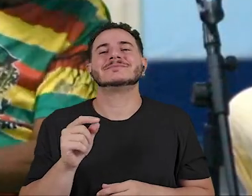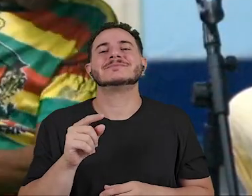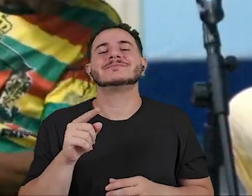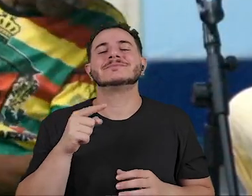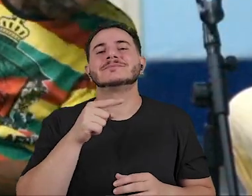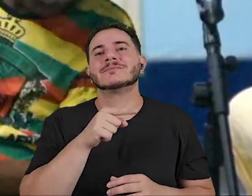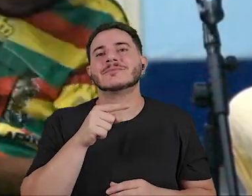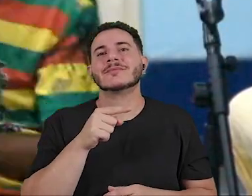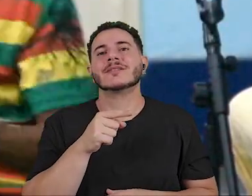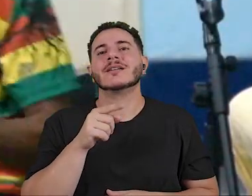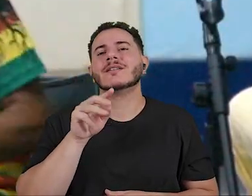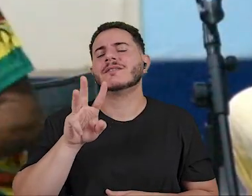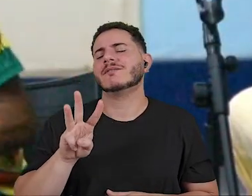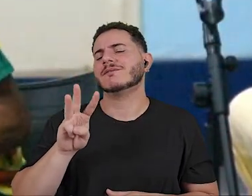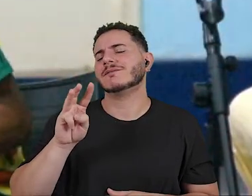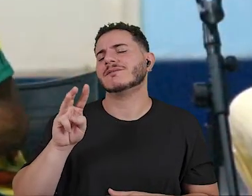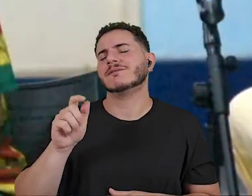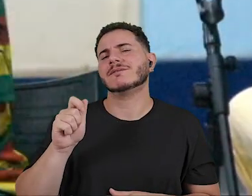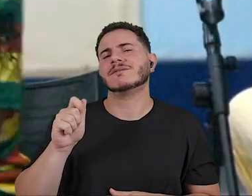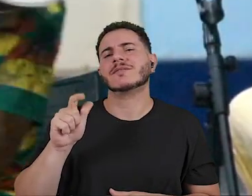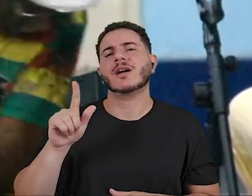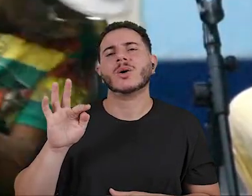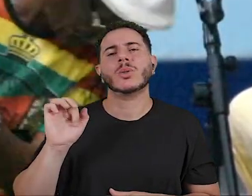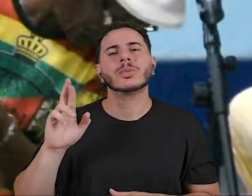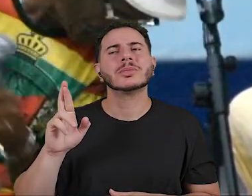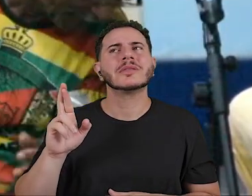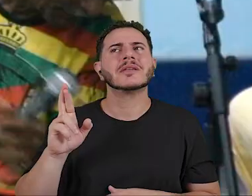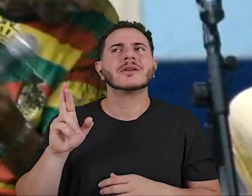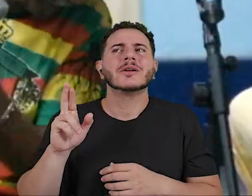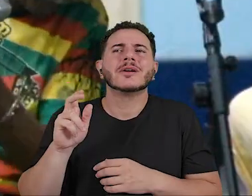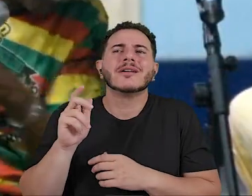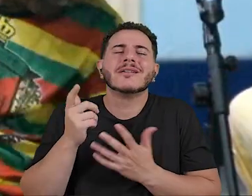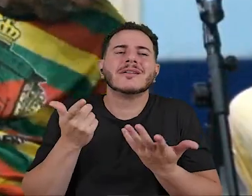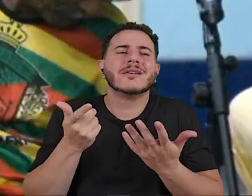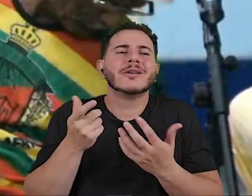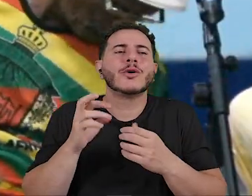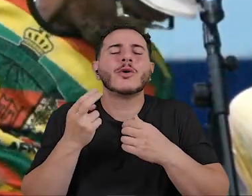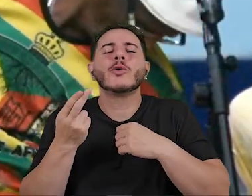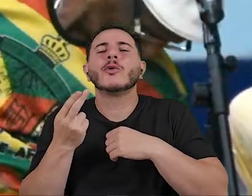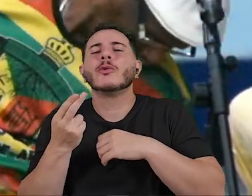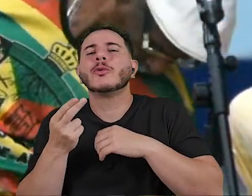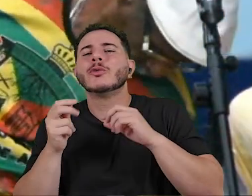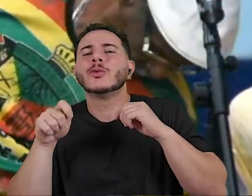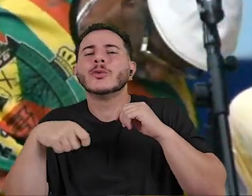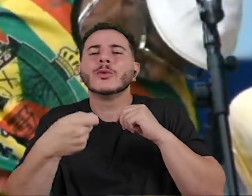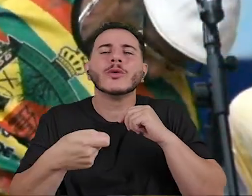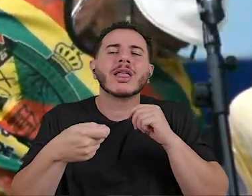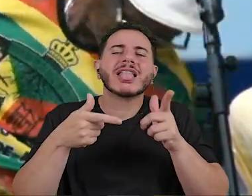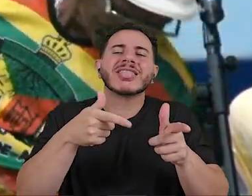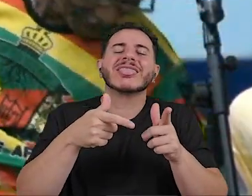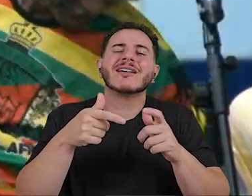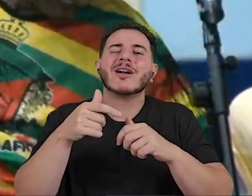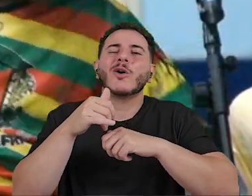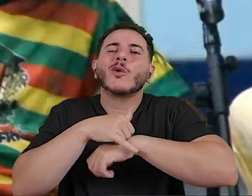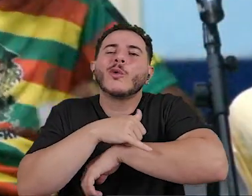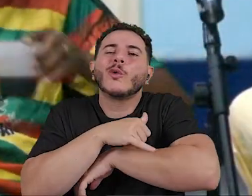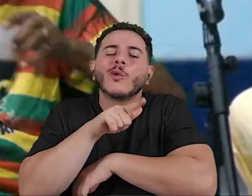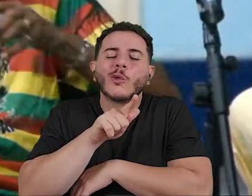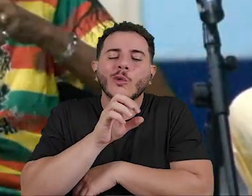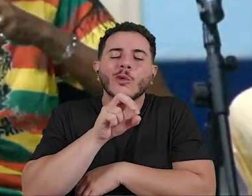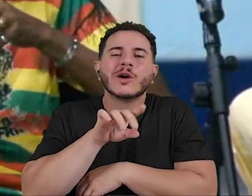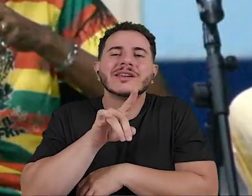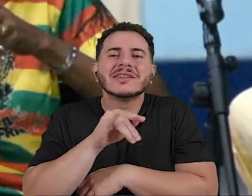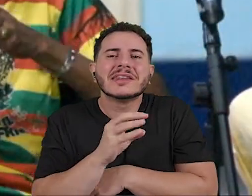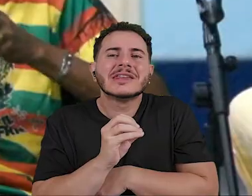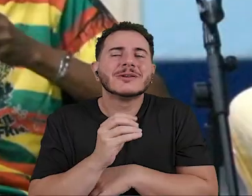que o Gordinho fez? Pronto. Que até tive uma aula particular hoje com o Marcelo. Agradecer também aí,